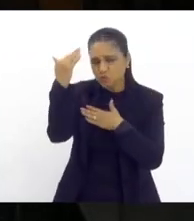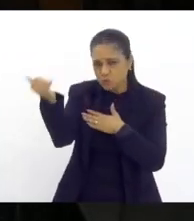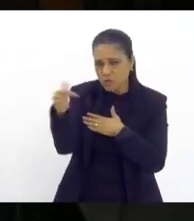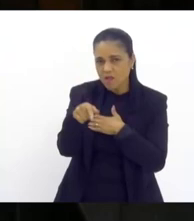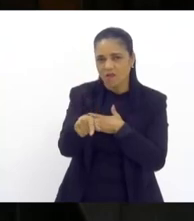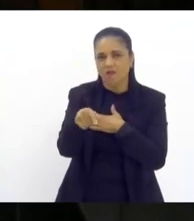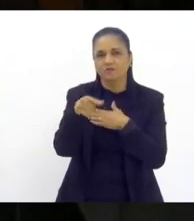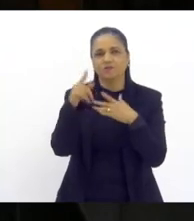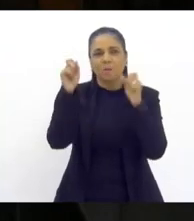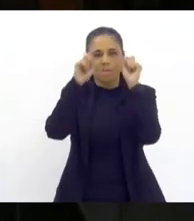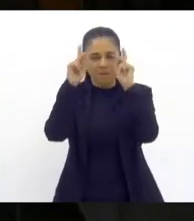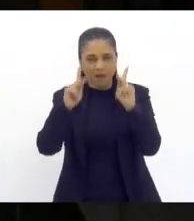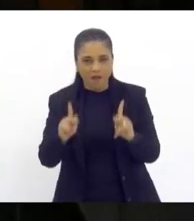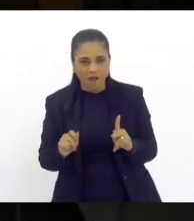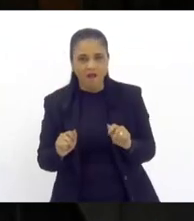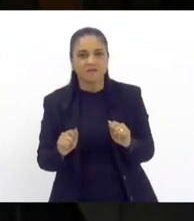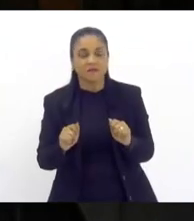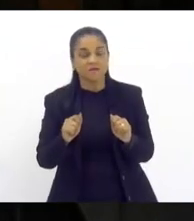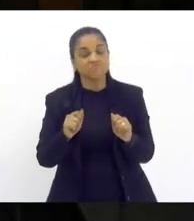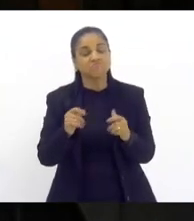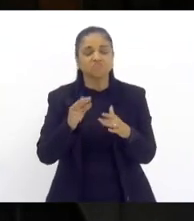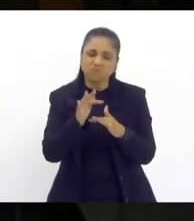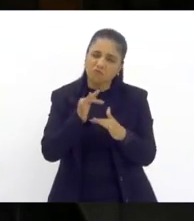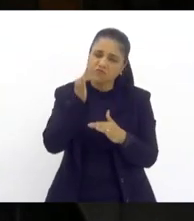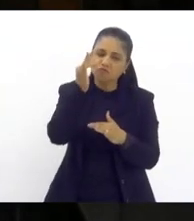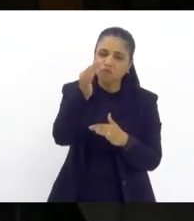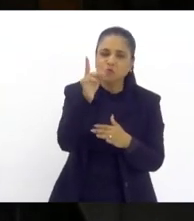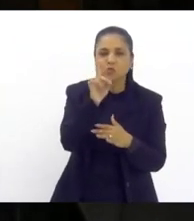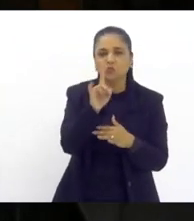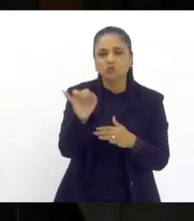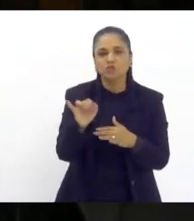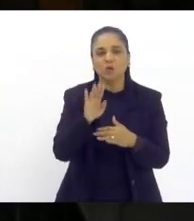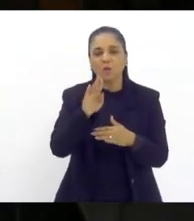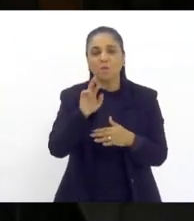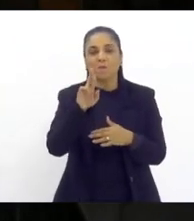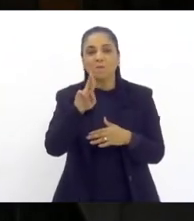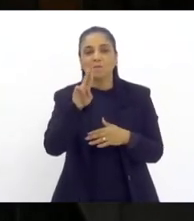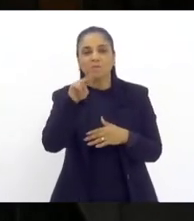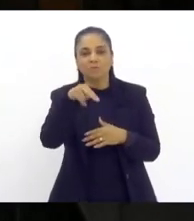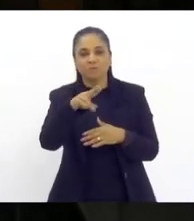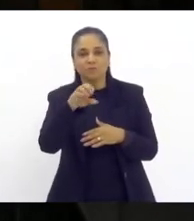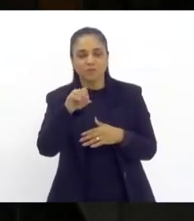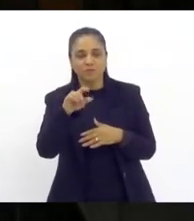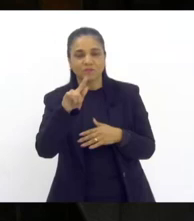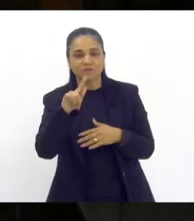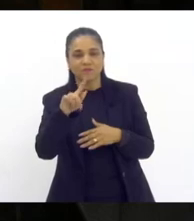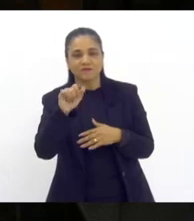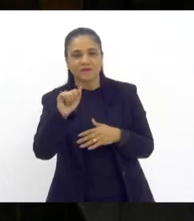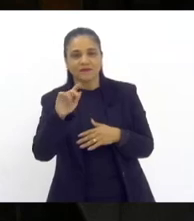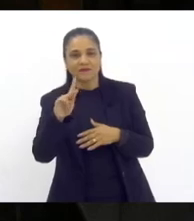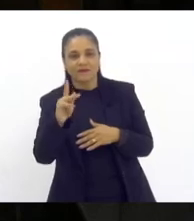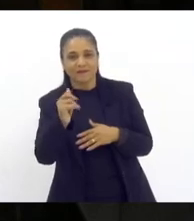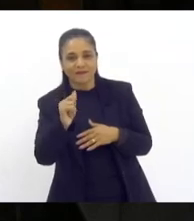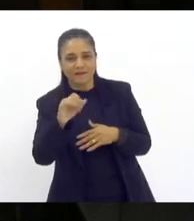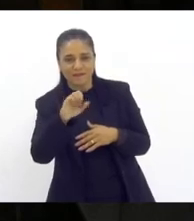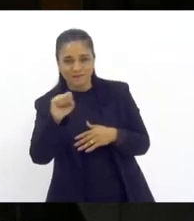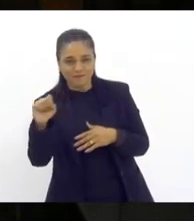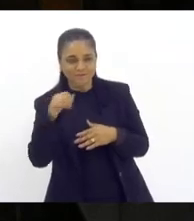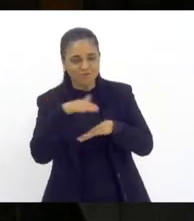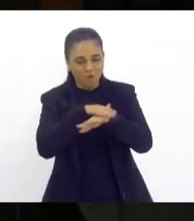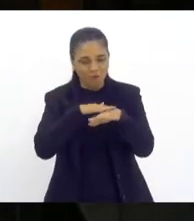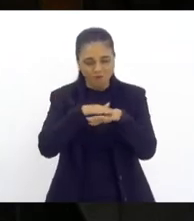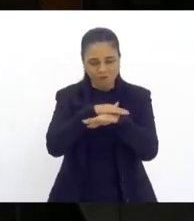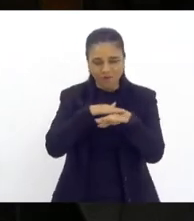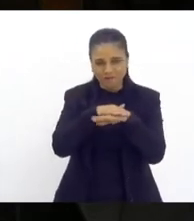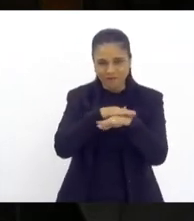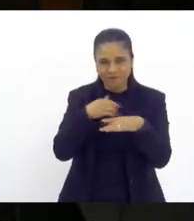a felicidade dele, quem sabe a gente um dia, né, Rodrigão? Bruno Galhaço aí com a gente ia ser fera, né? A gente conversando algumas coisas.